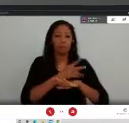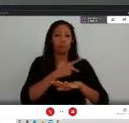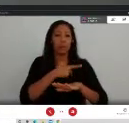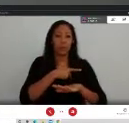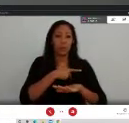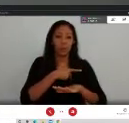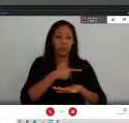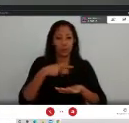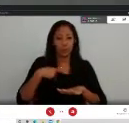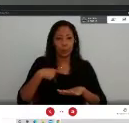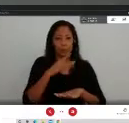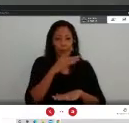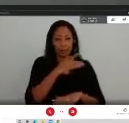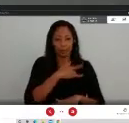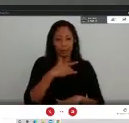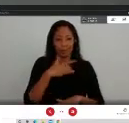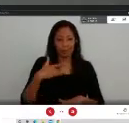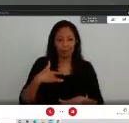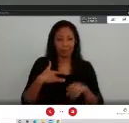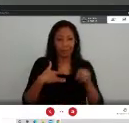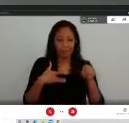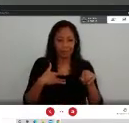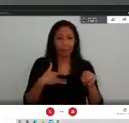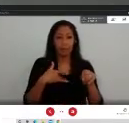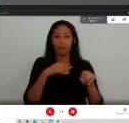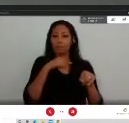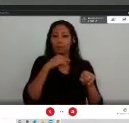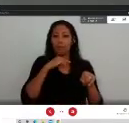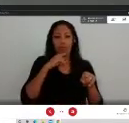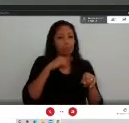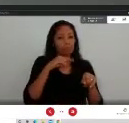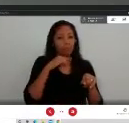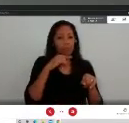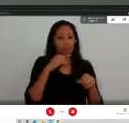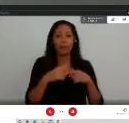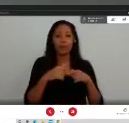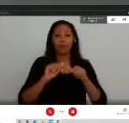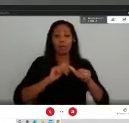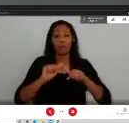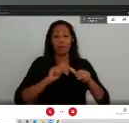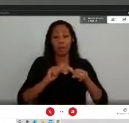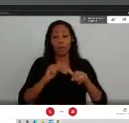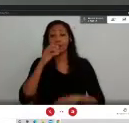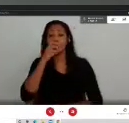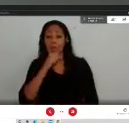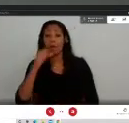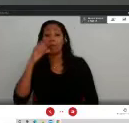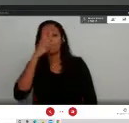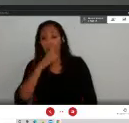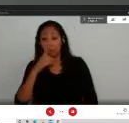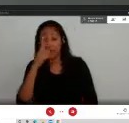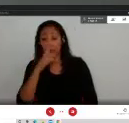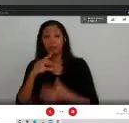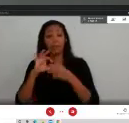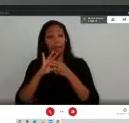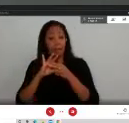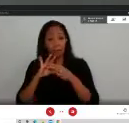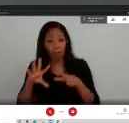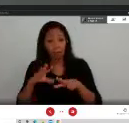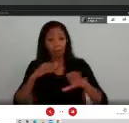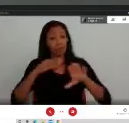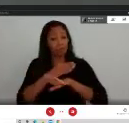estão disponíveis à vacinação. Então, o final de semana também deve ser primordial, até para que dê rapidez à vacinação destas